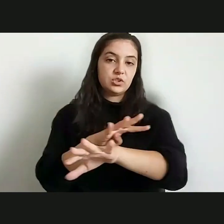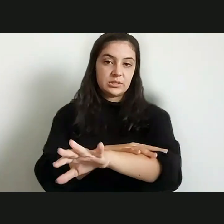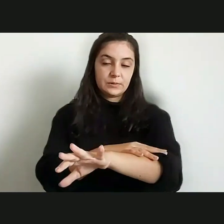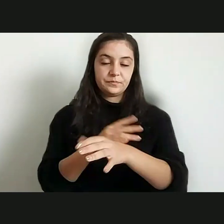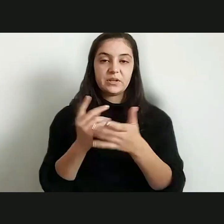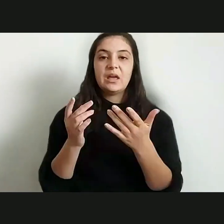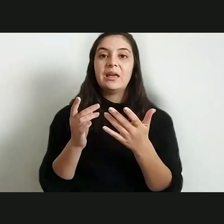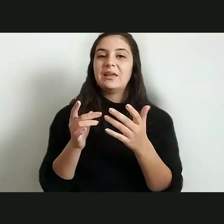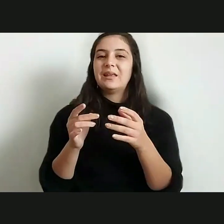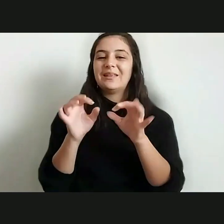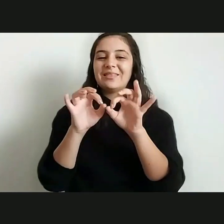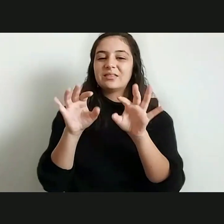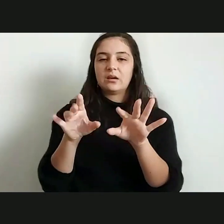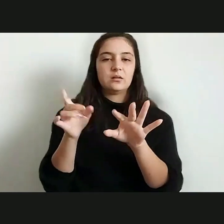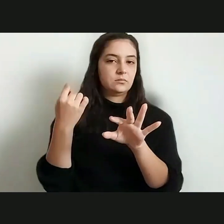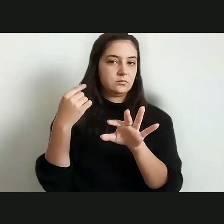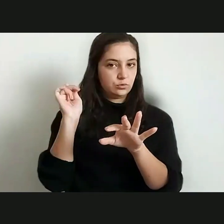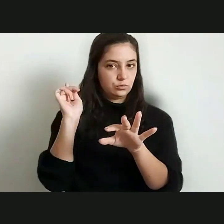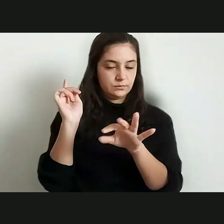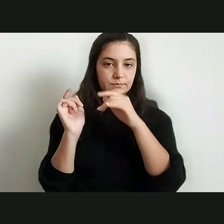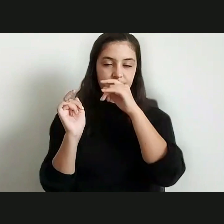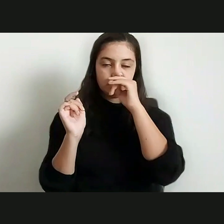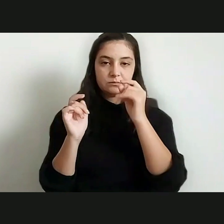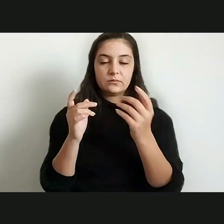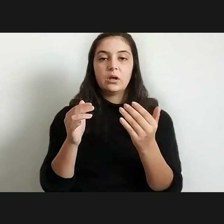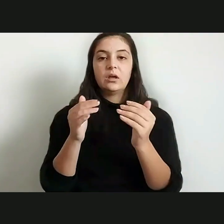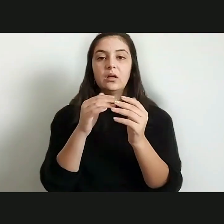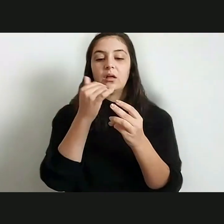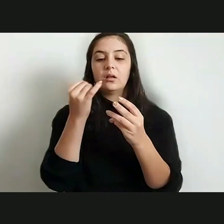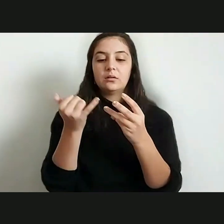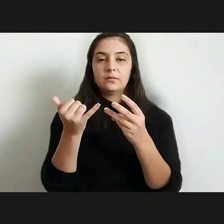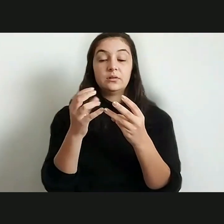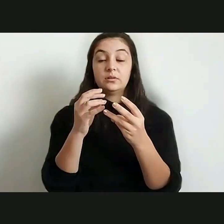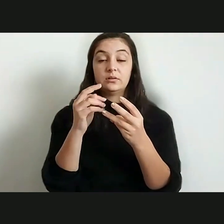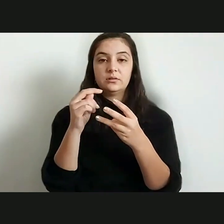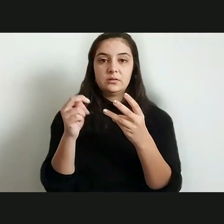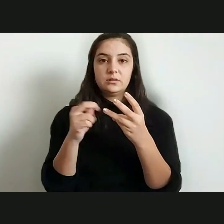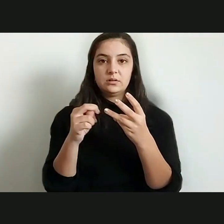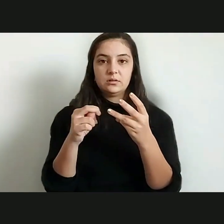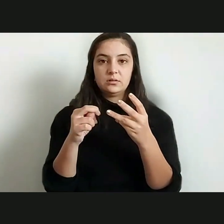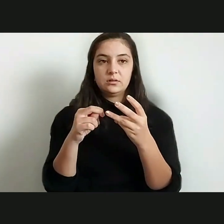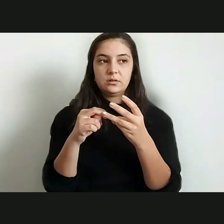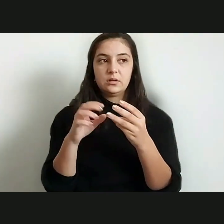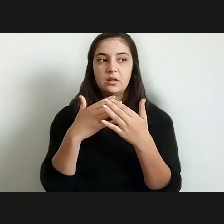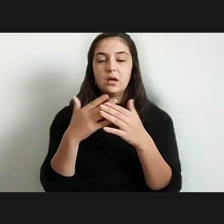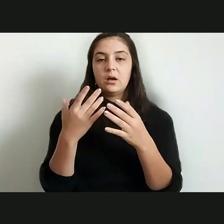é a mesma coisa. Um outro nível é o grau de confiança no processo de